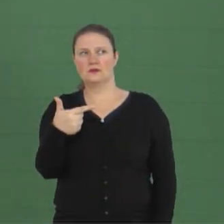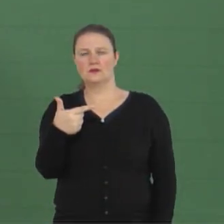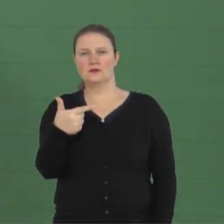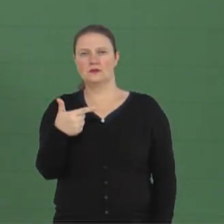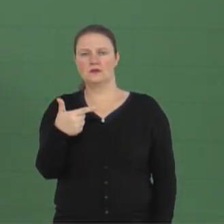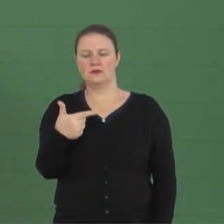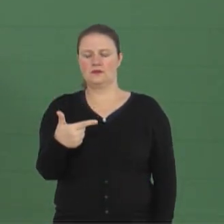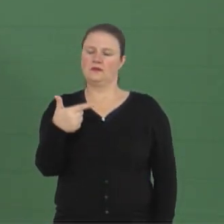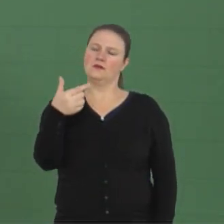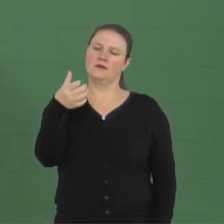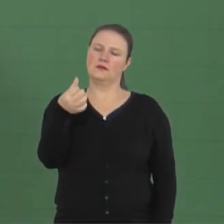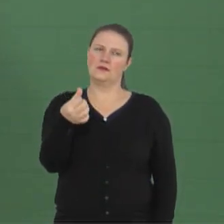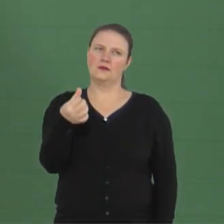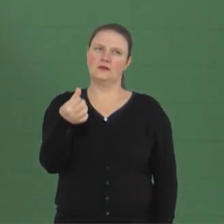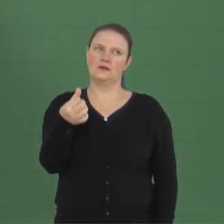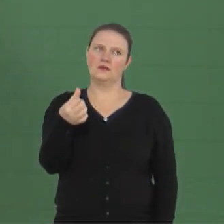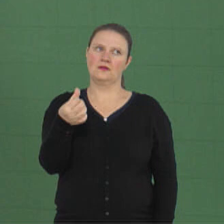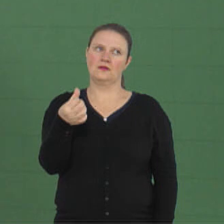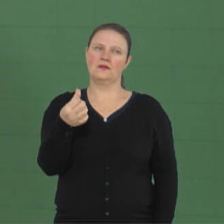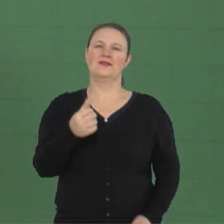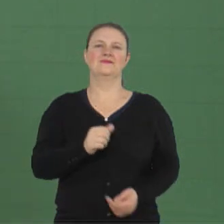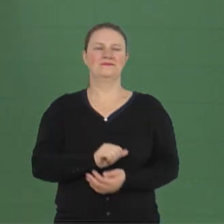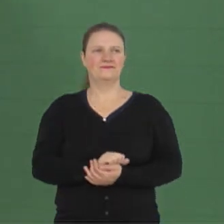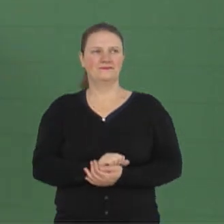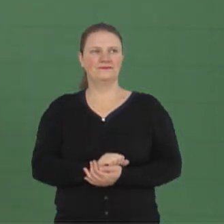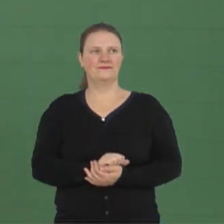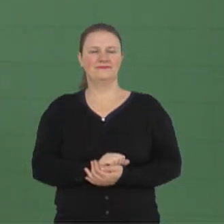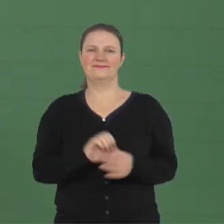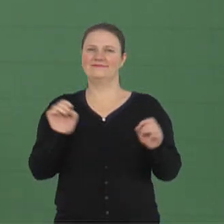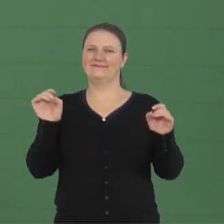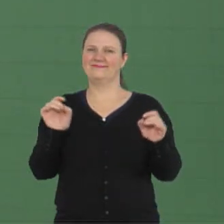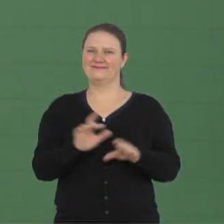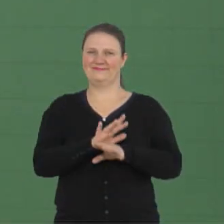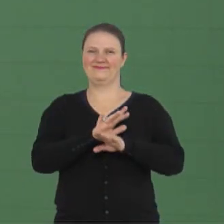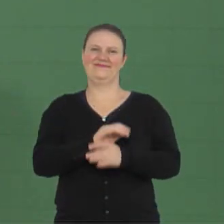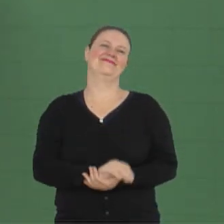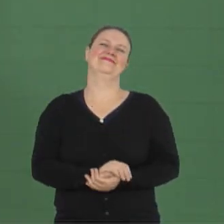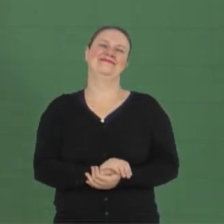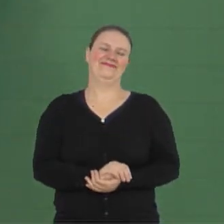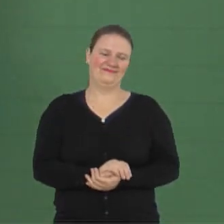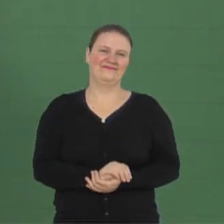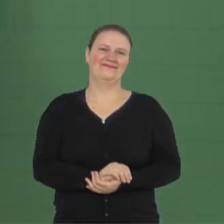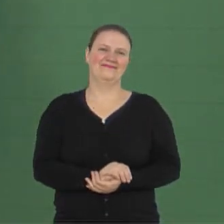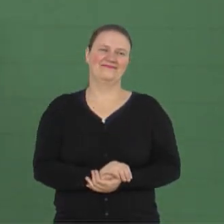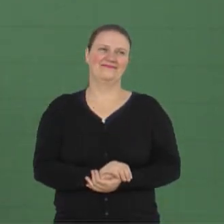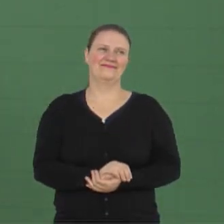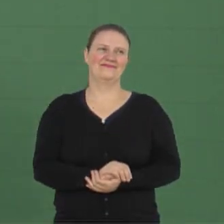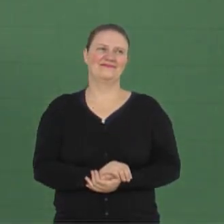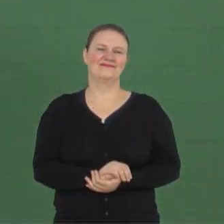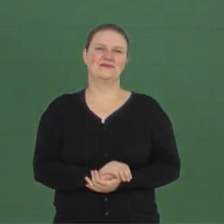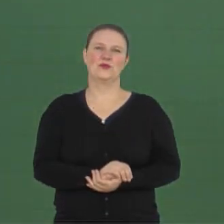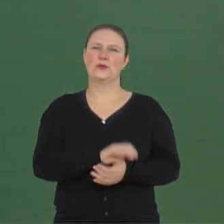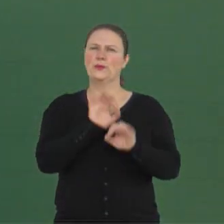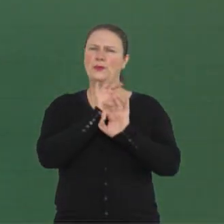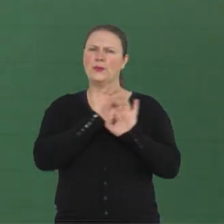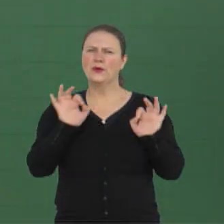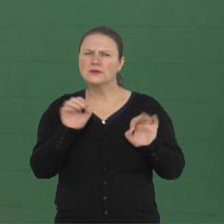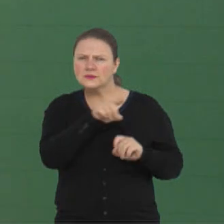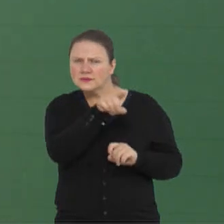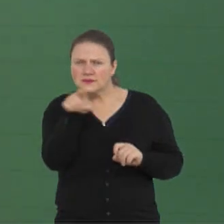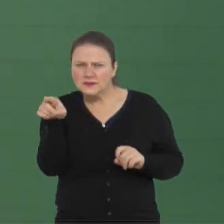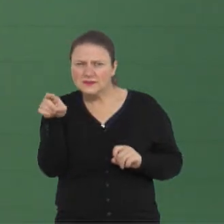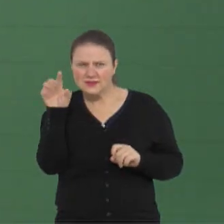Muito bem. Quanto que é? 26. Show de bola! Você